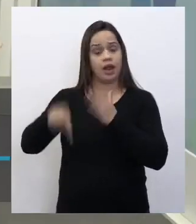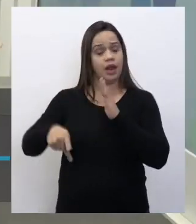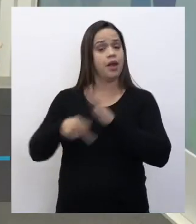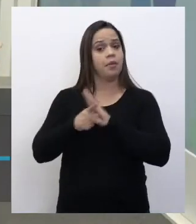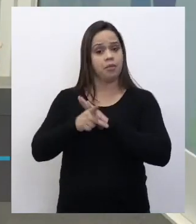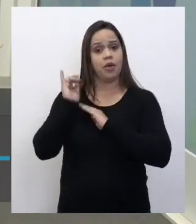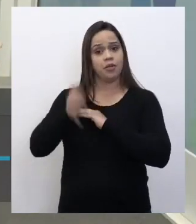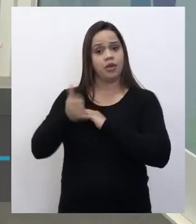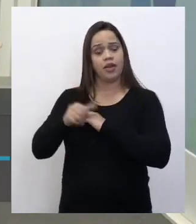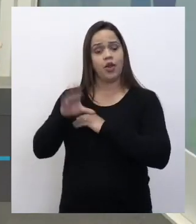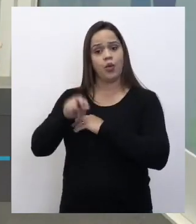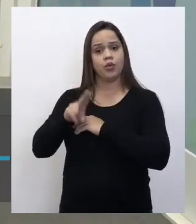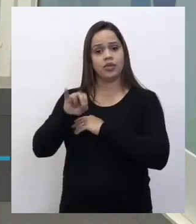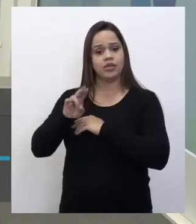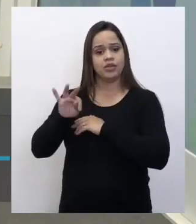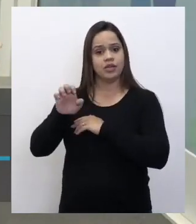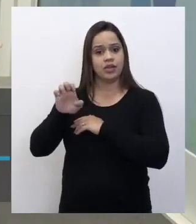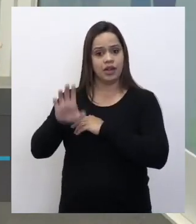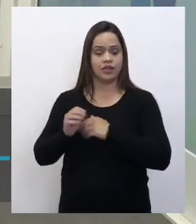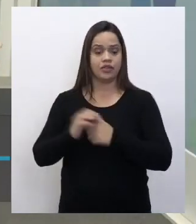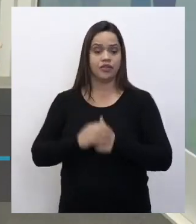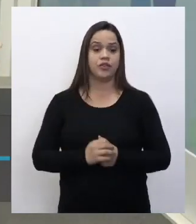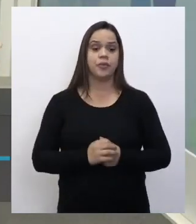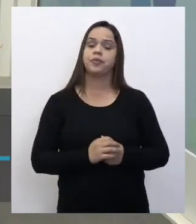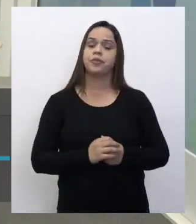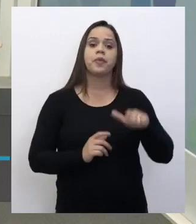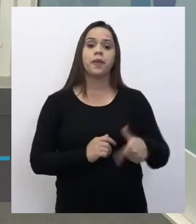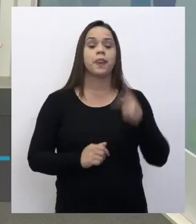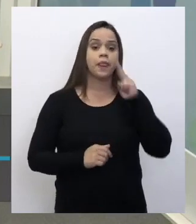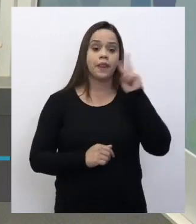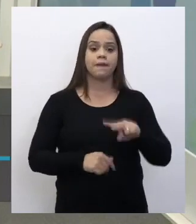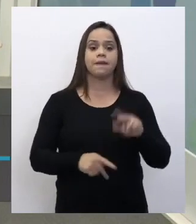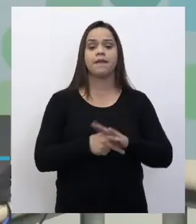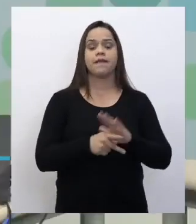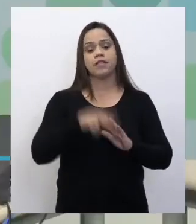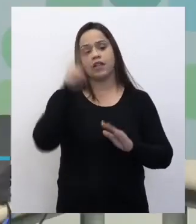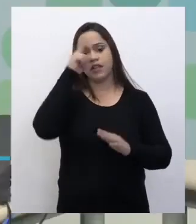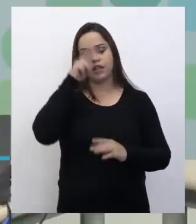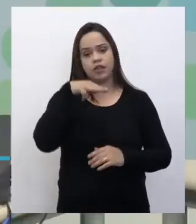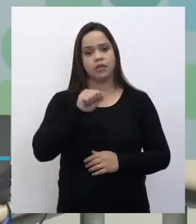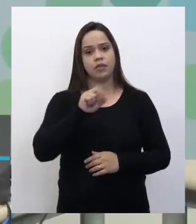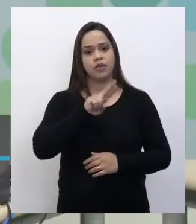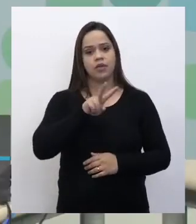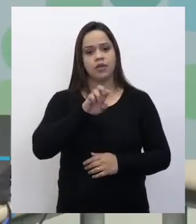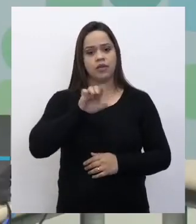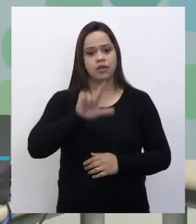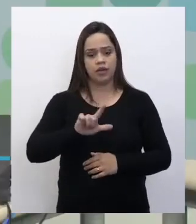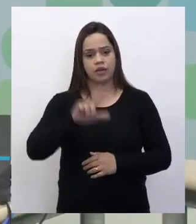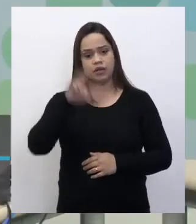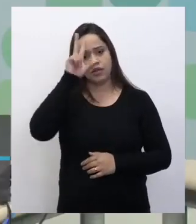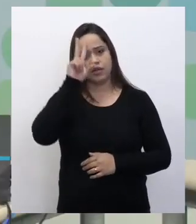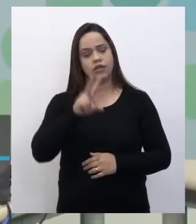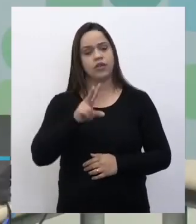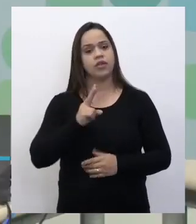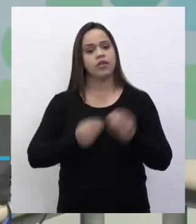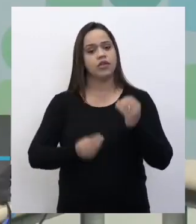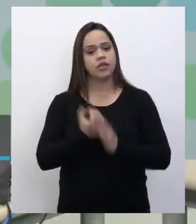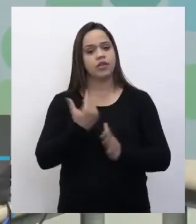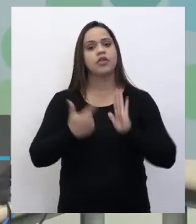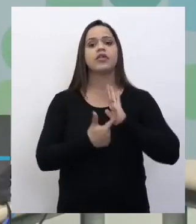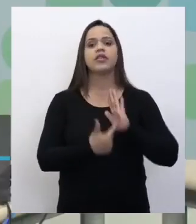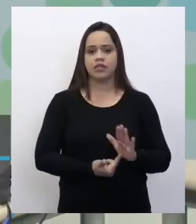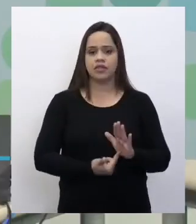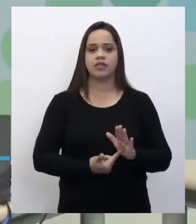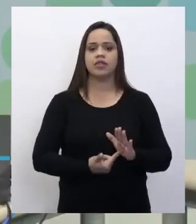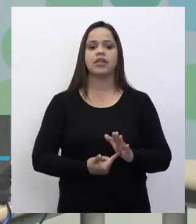total. Aí temos lá, outro que era também nas histórias da Marvel lá, a pessoa que inventou a história, ele sempre aparece, né? Nossa, nos filmes